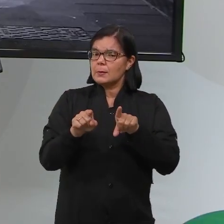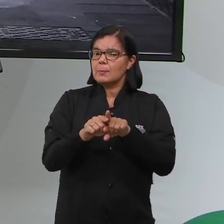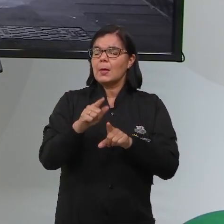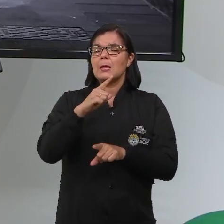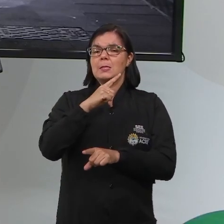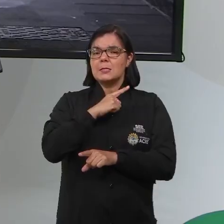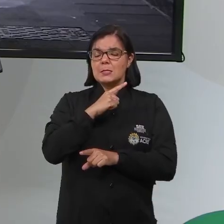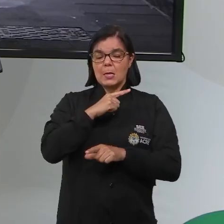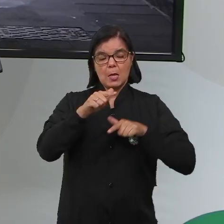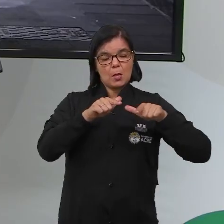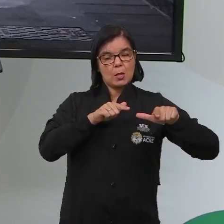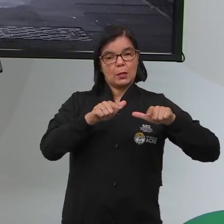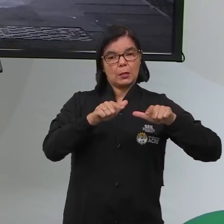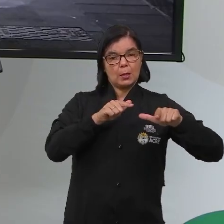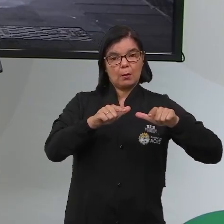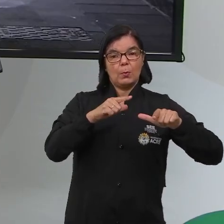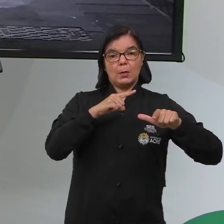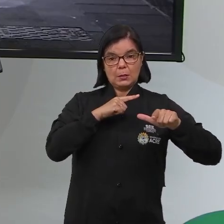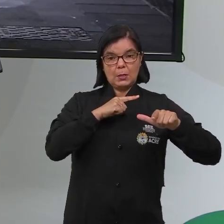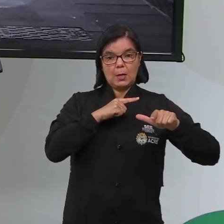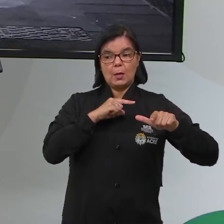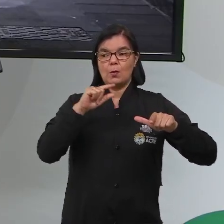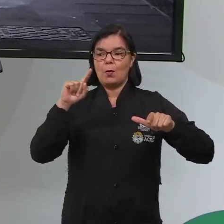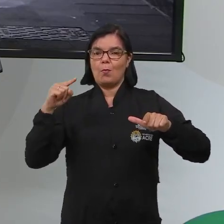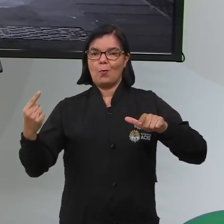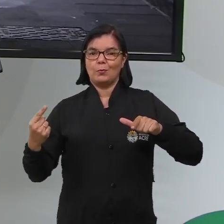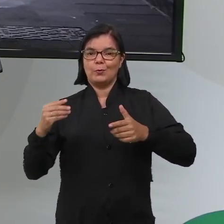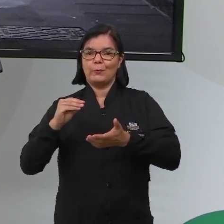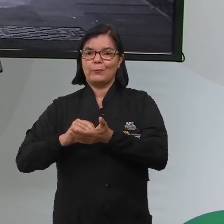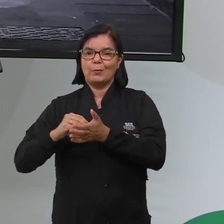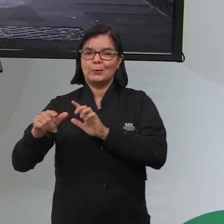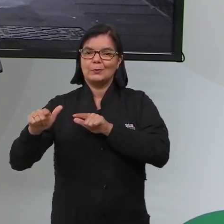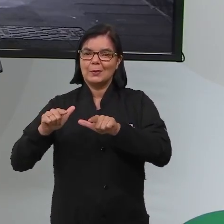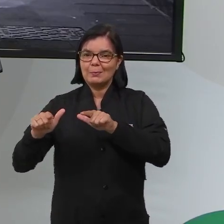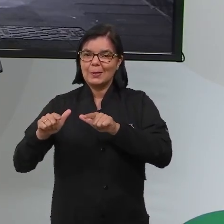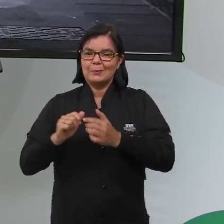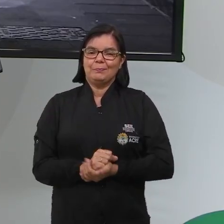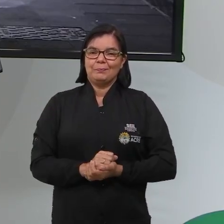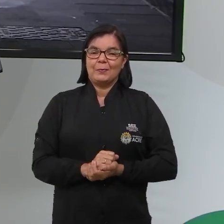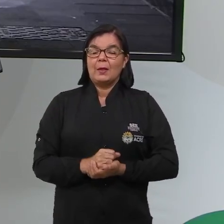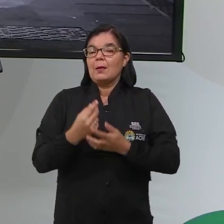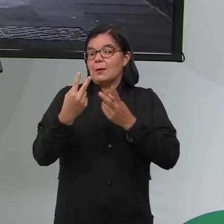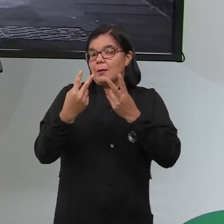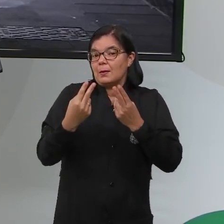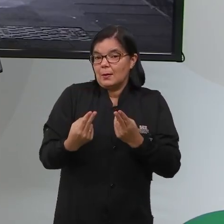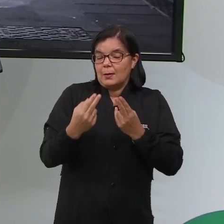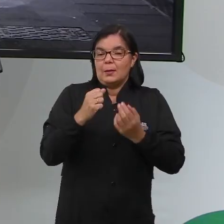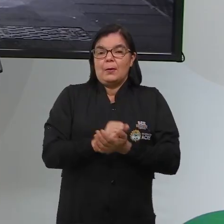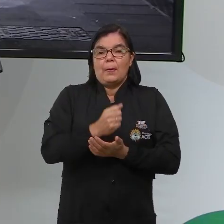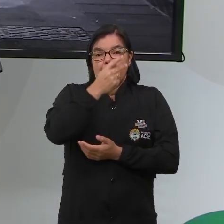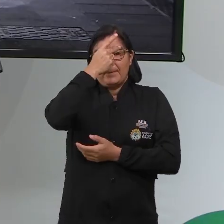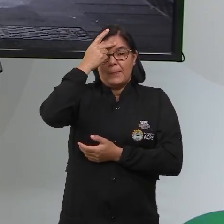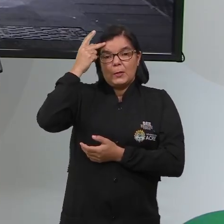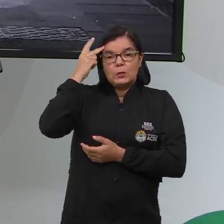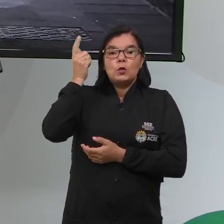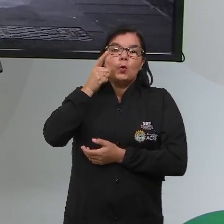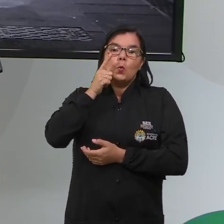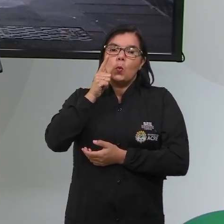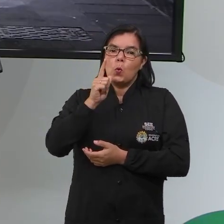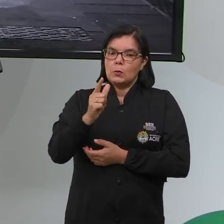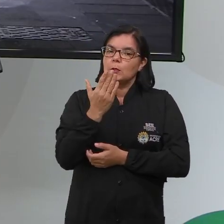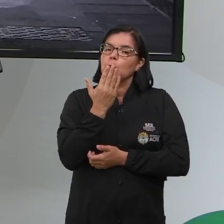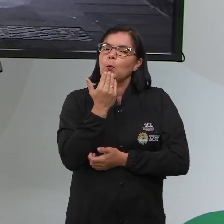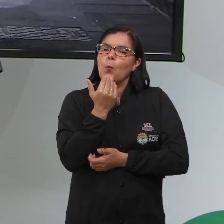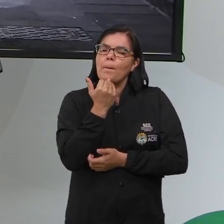tem emprego, existe desemprego. Da mesma forma que existem pessoas que conseguem se